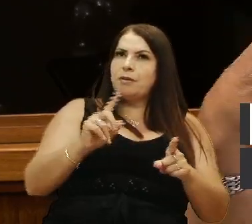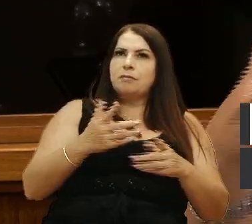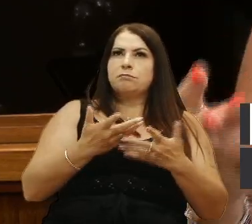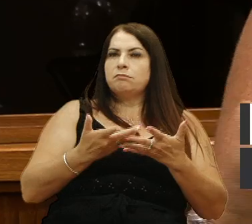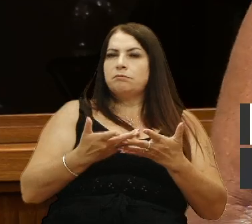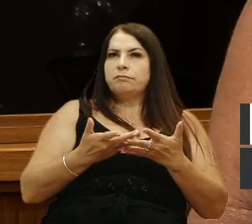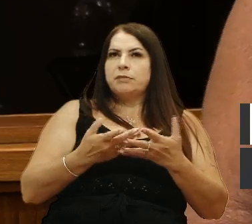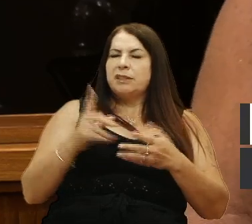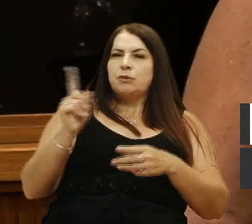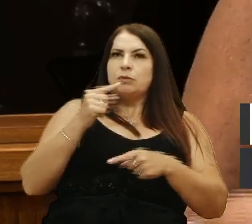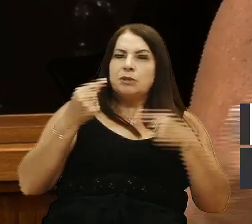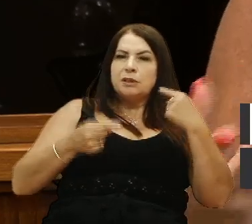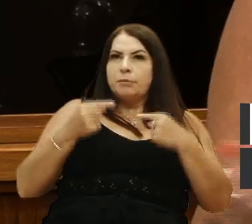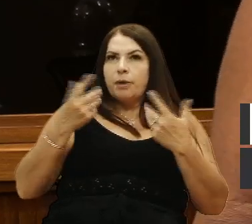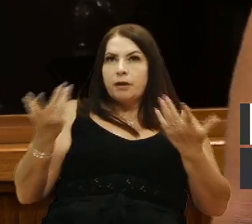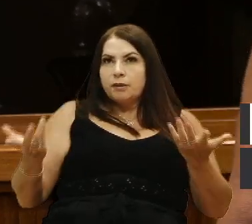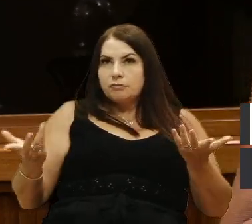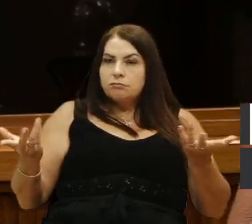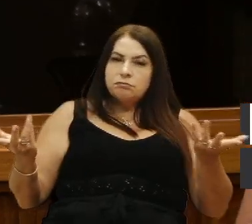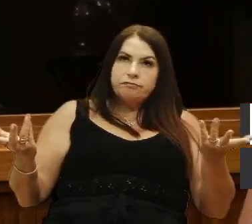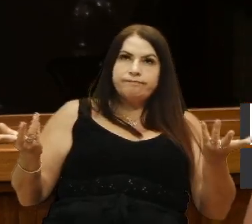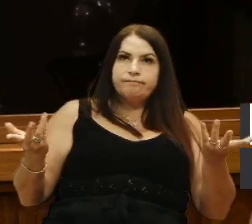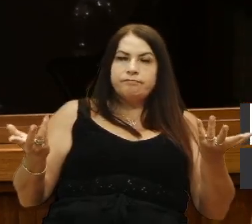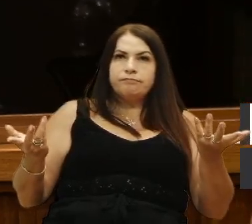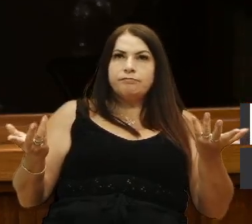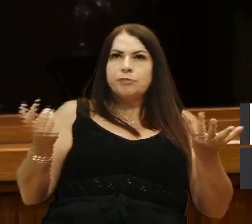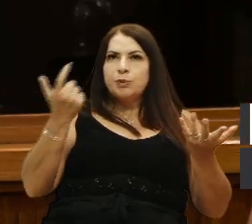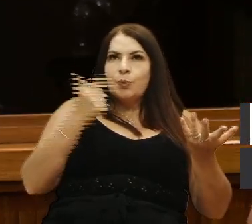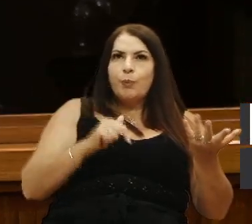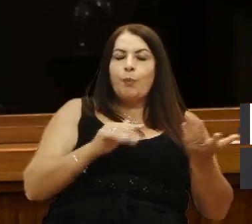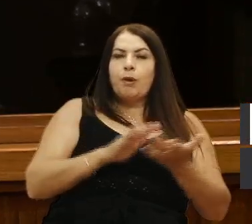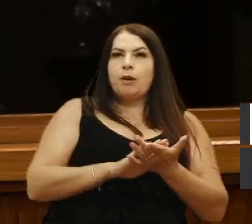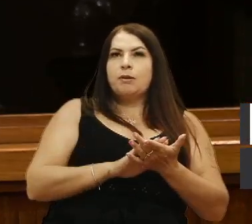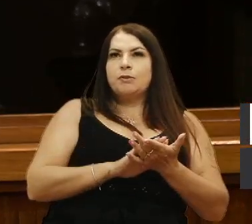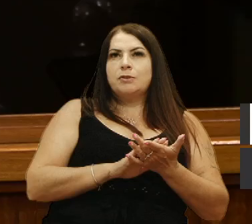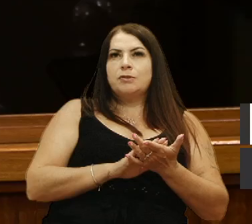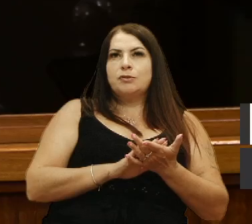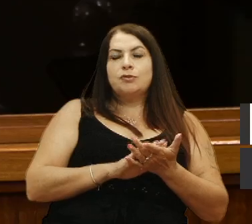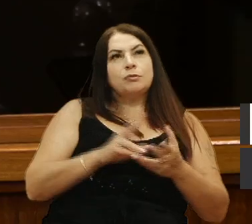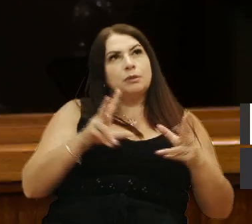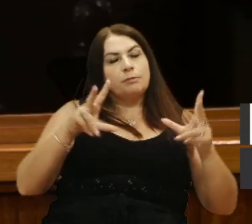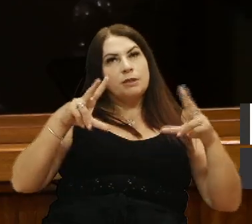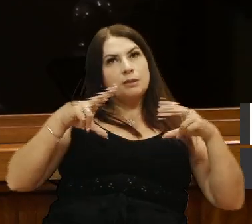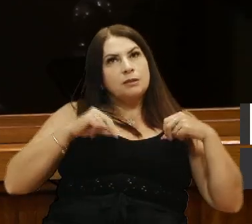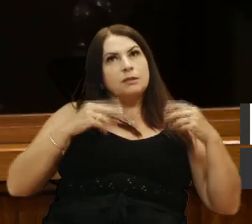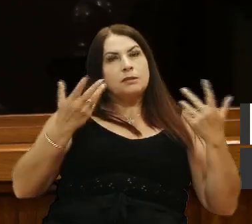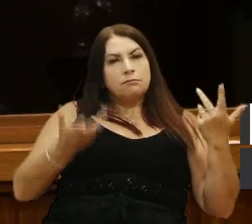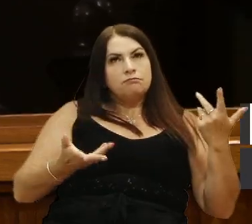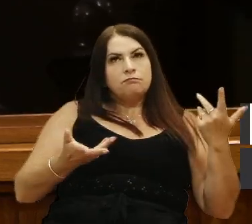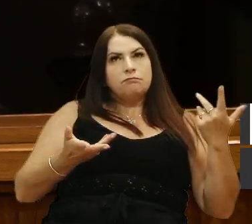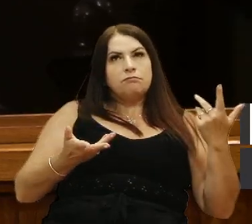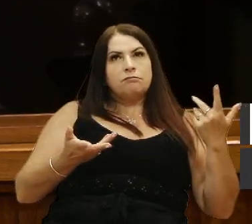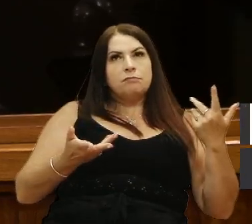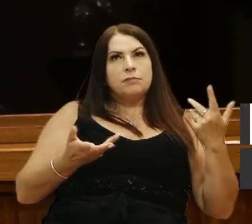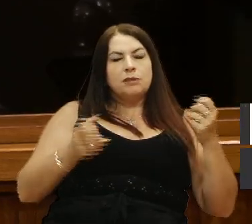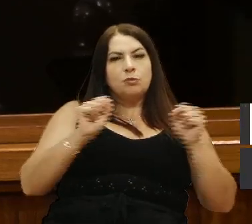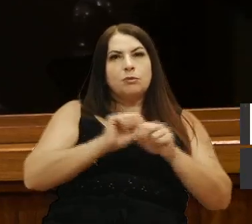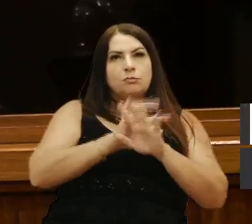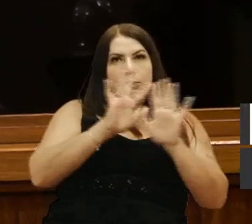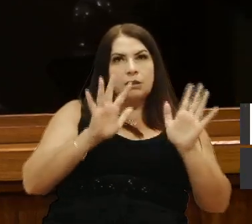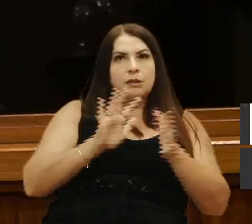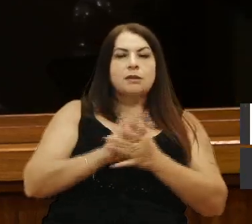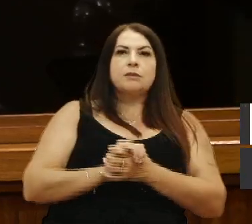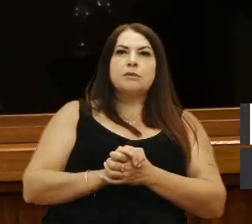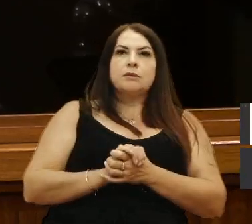sem debate, que eu acho que assim, mereceria pelo menos algum